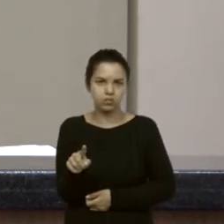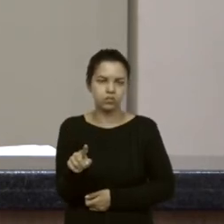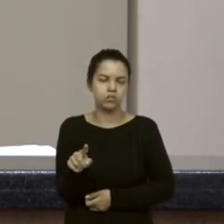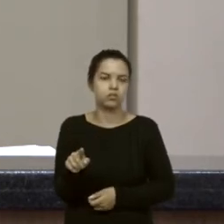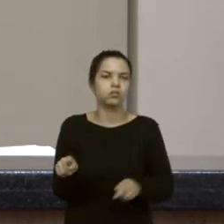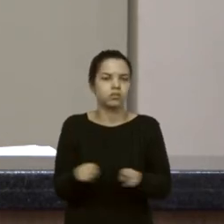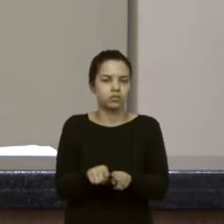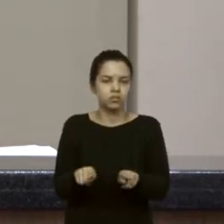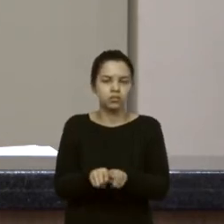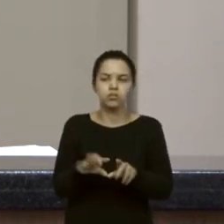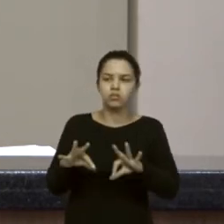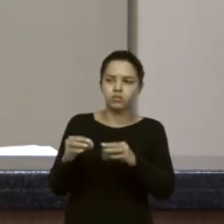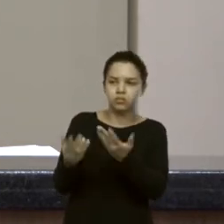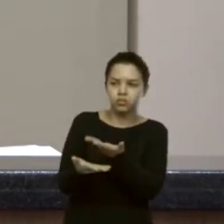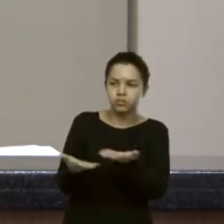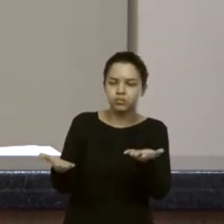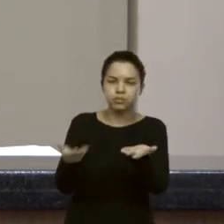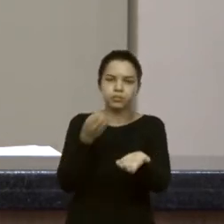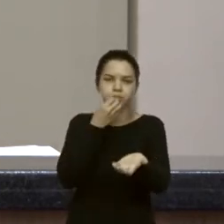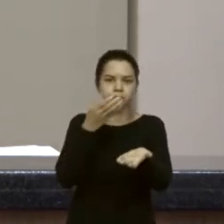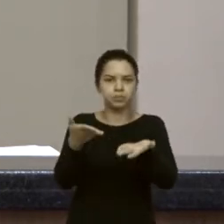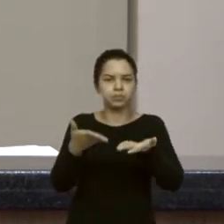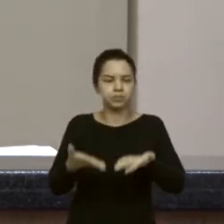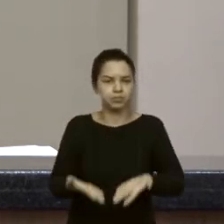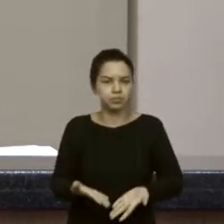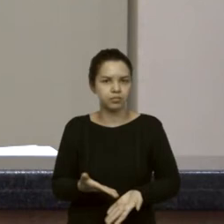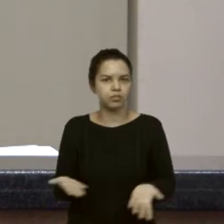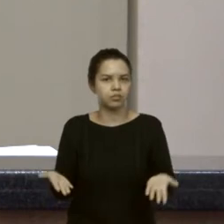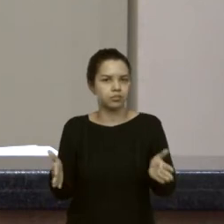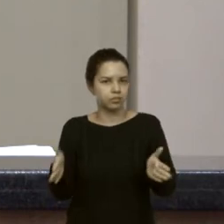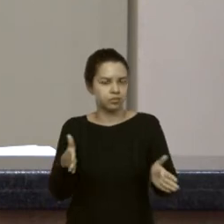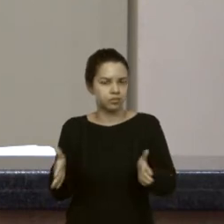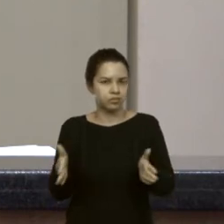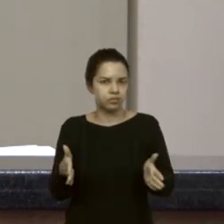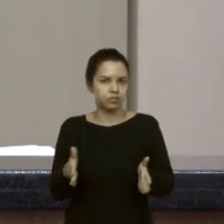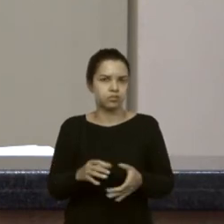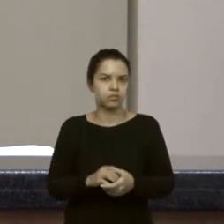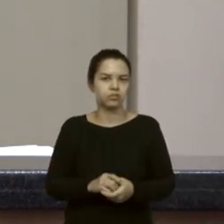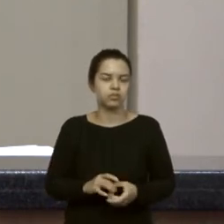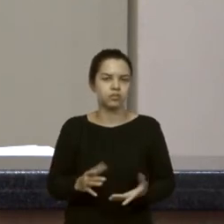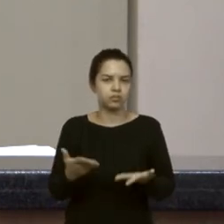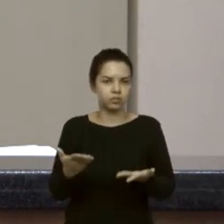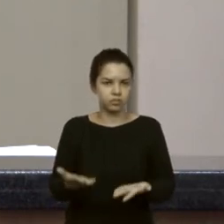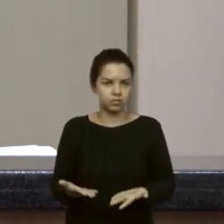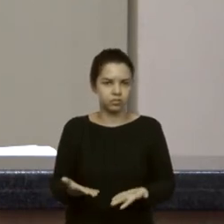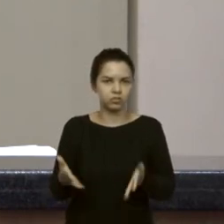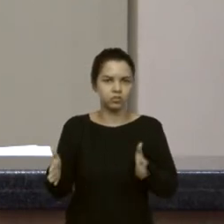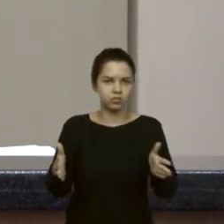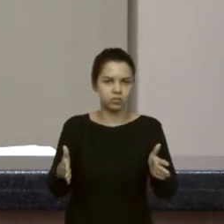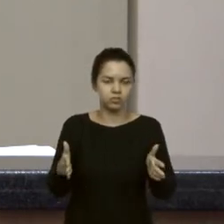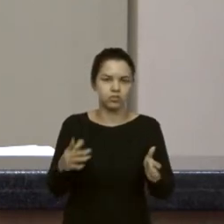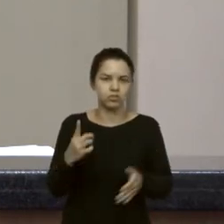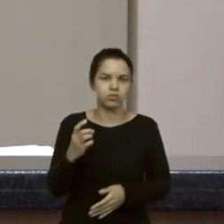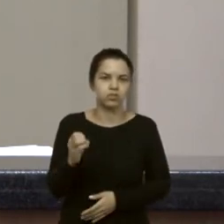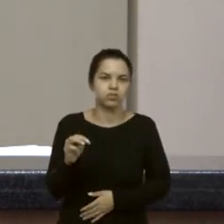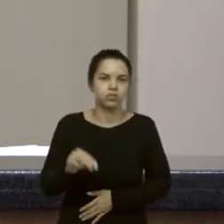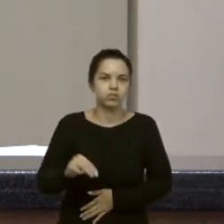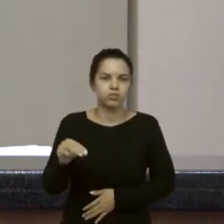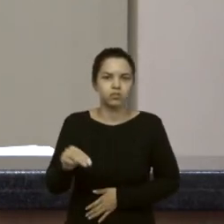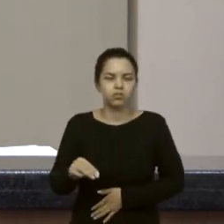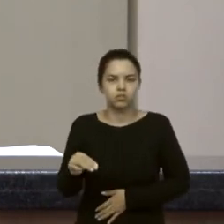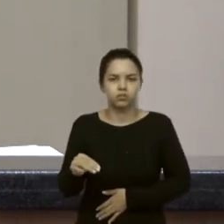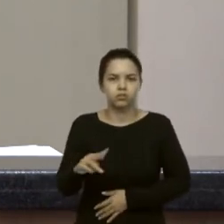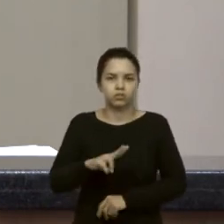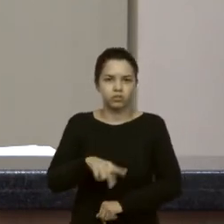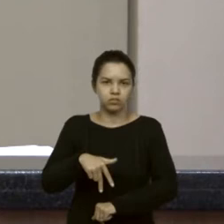sejam todos bem-vindos e, nesse momento, concedo a Vossa Senhoria o prazo de 10 minutos para uso da